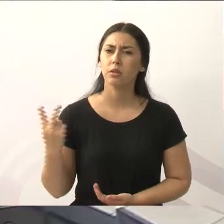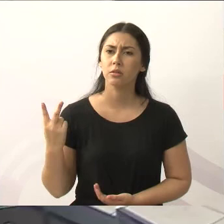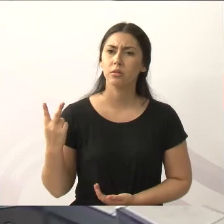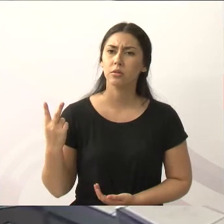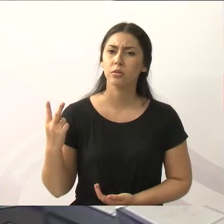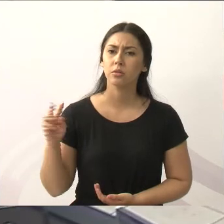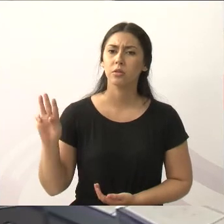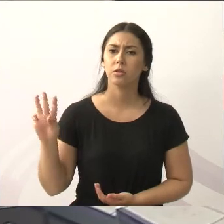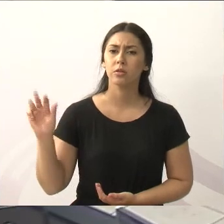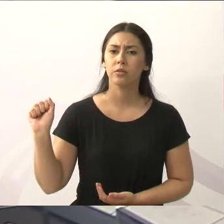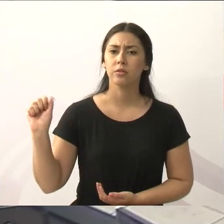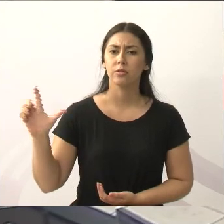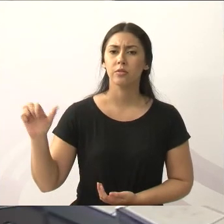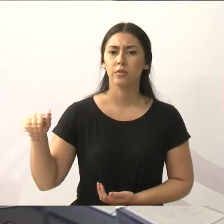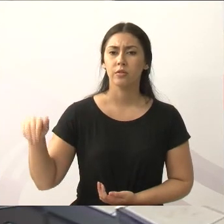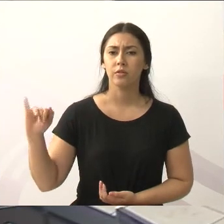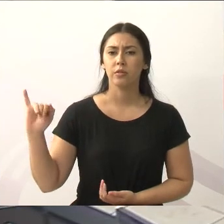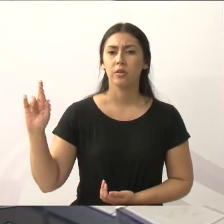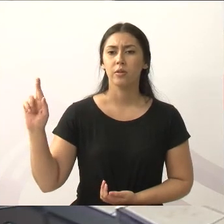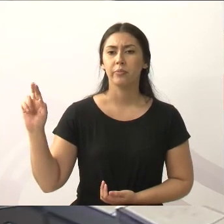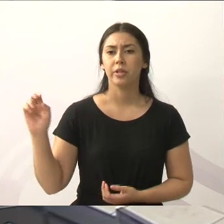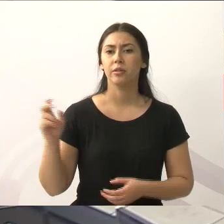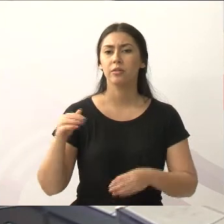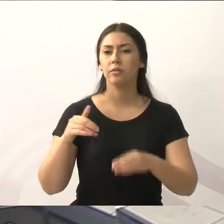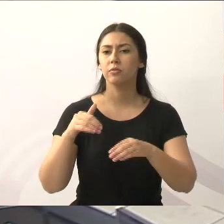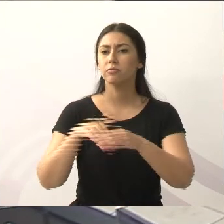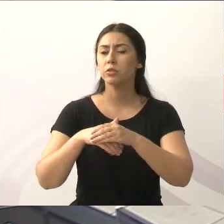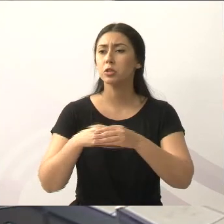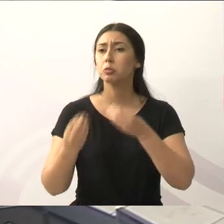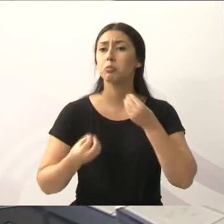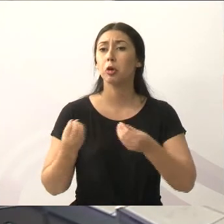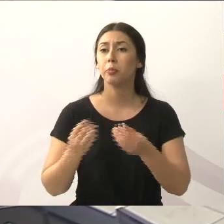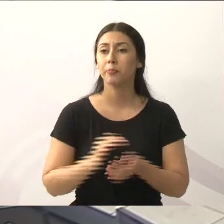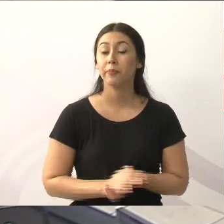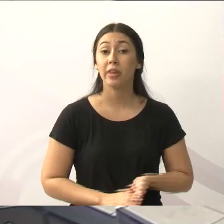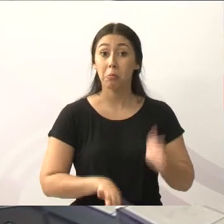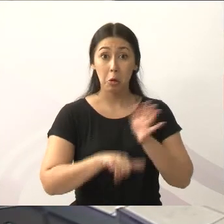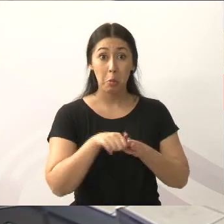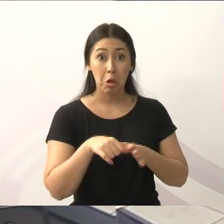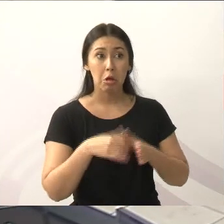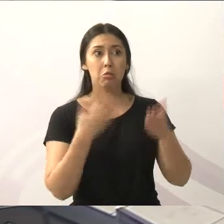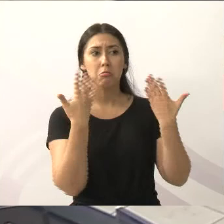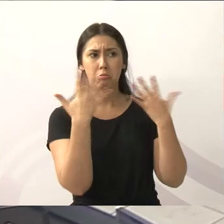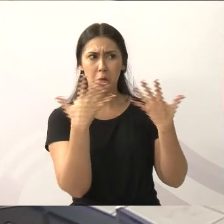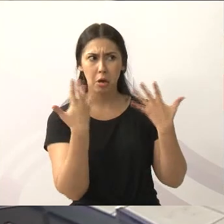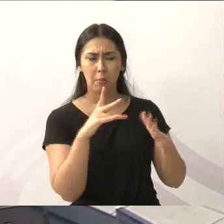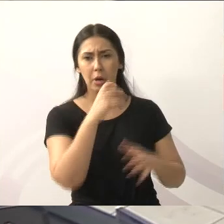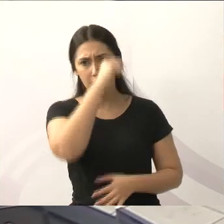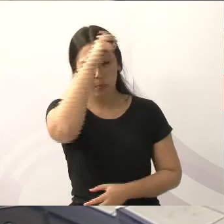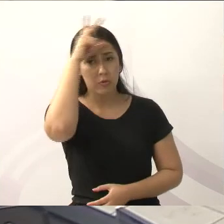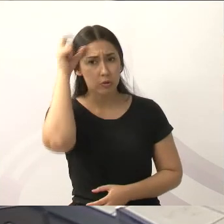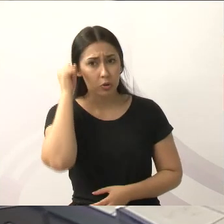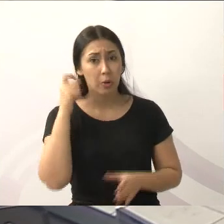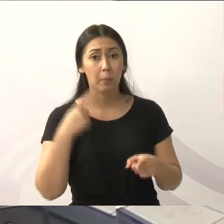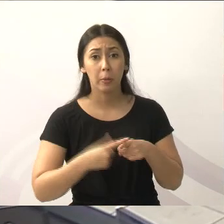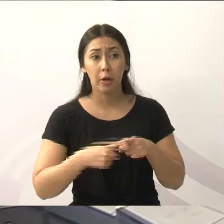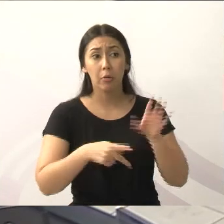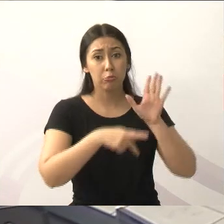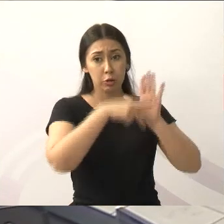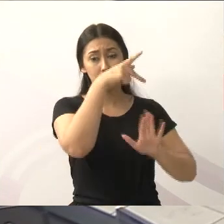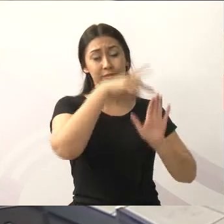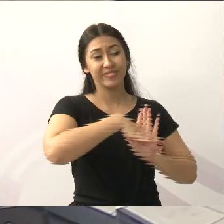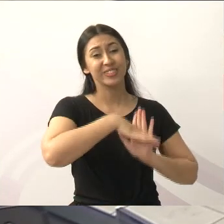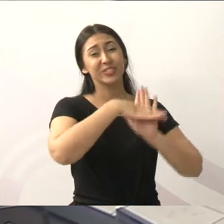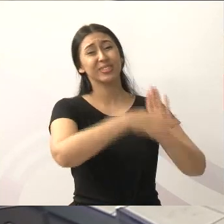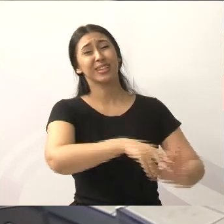vereador Valmir do Parque Meia Lua? Dar os parabéns para o prefeito da cidade, Isaías Santana. É um projeto que vai ajudar o